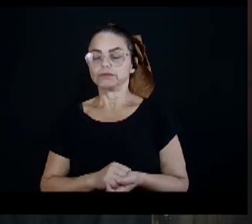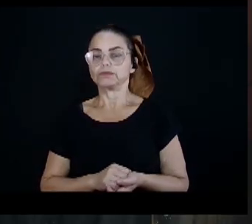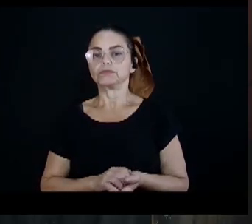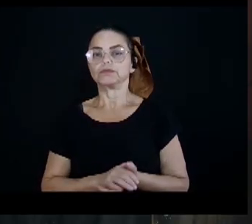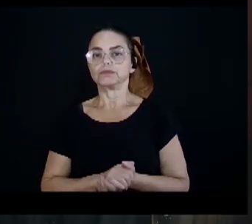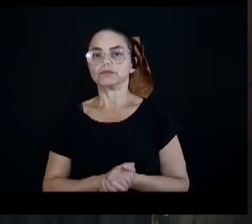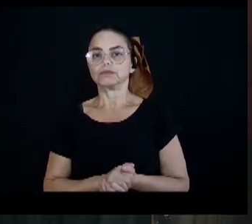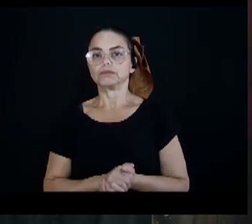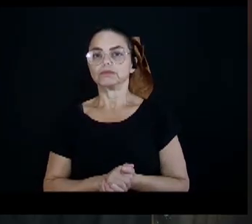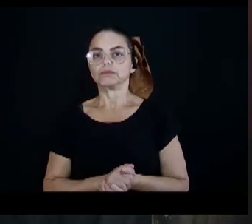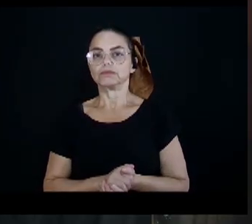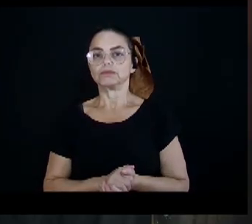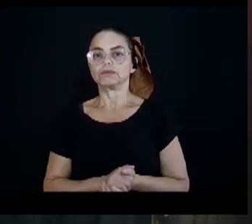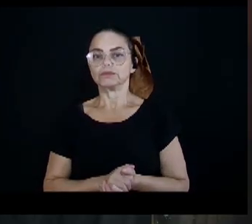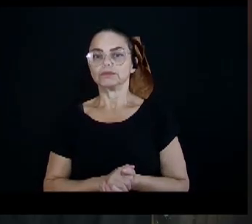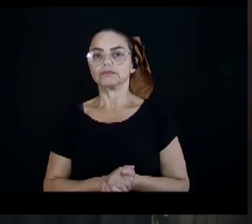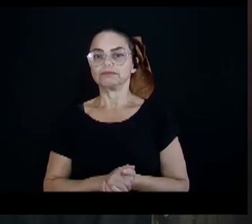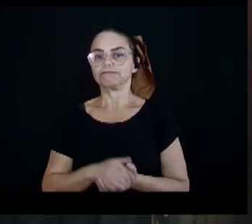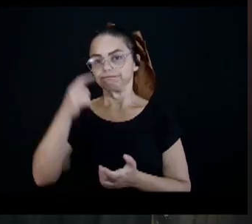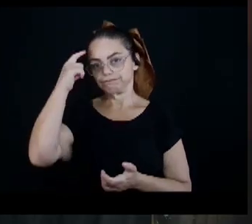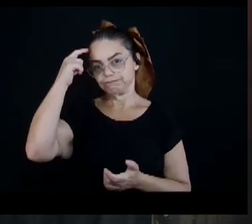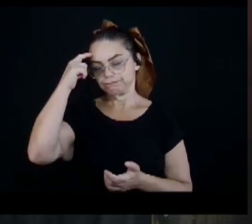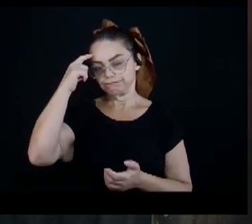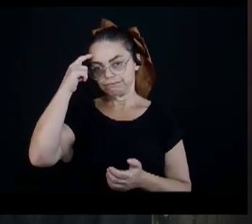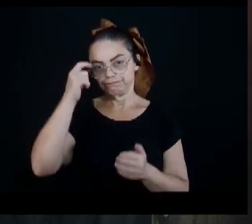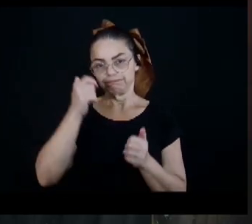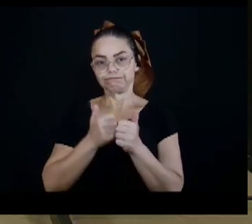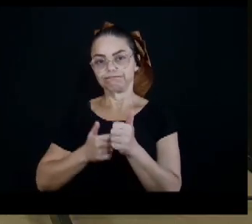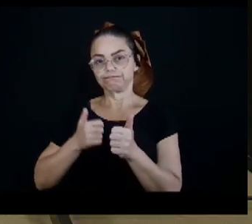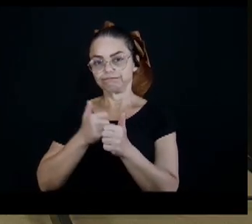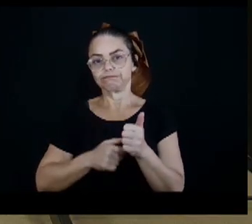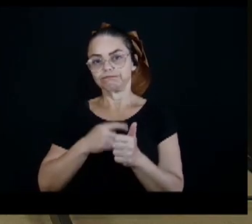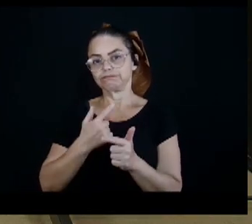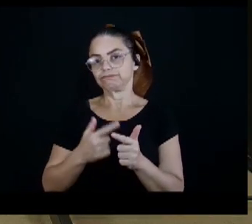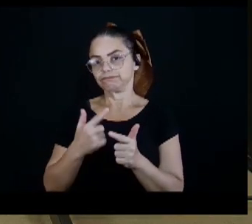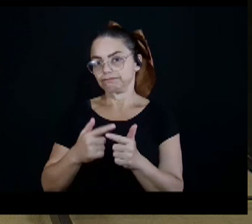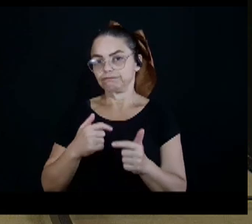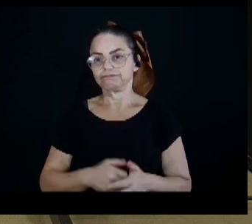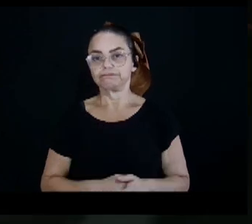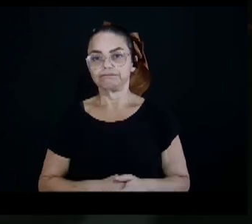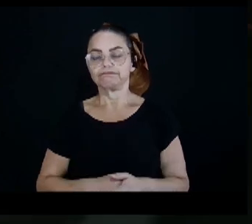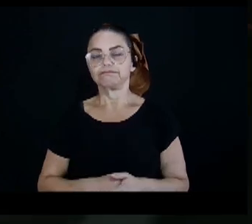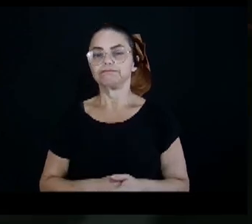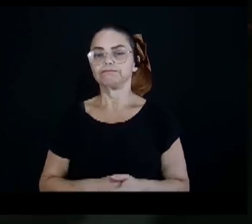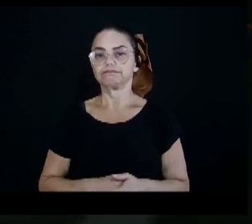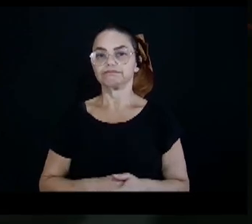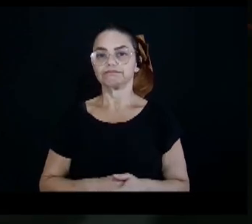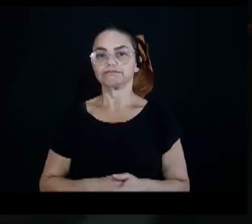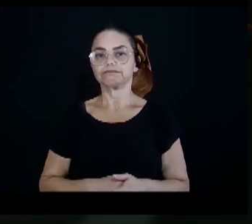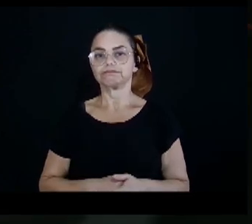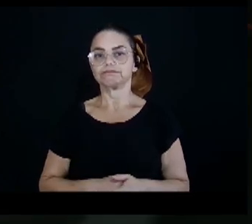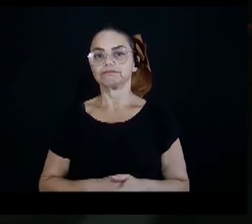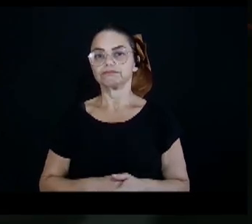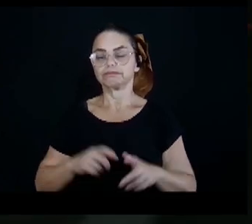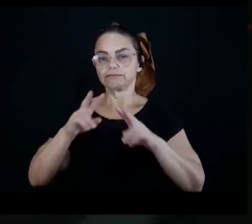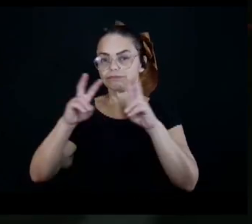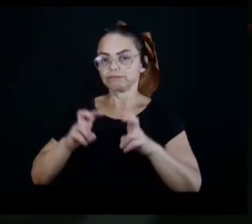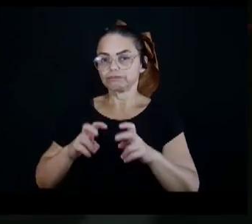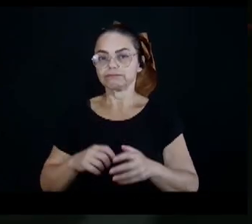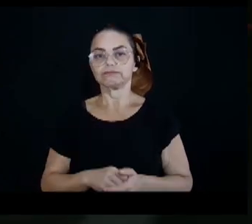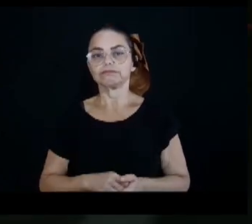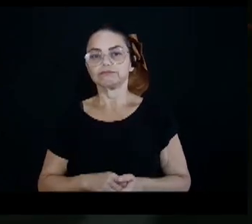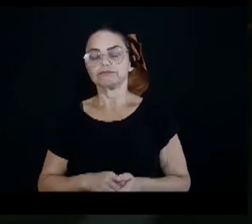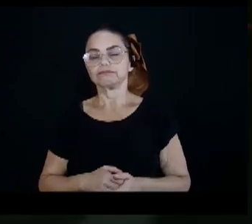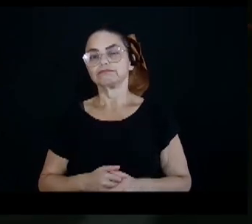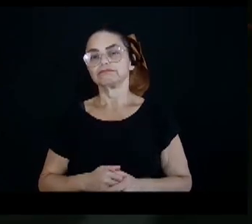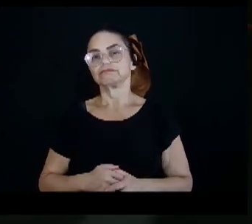questões a se pensar. Para quê? Exatamente, né? A gente precisa falar e ressaltar que as pessoas que